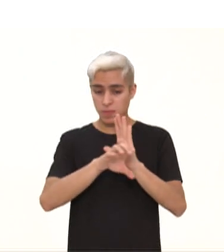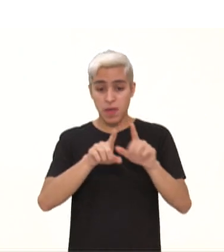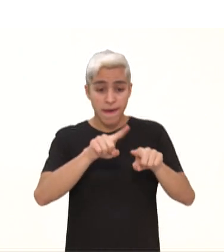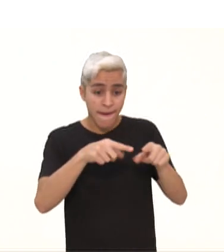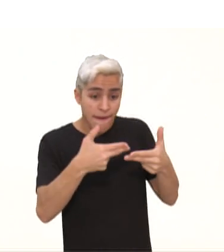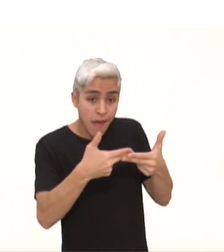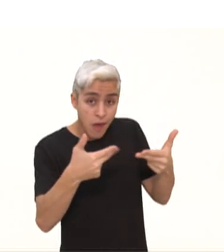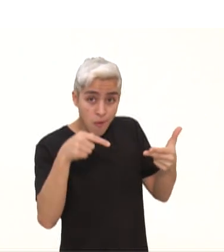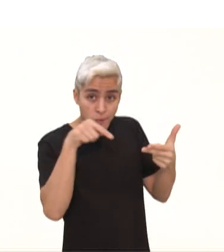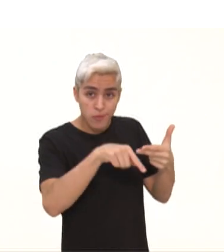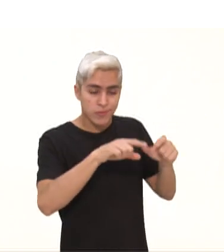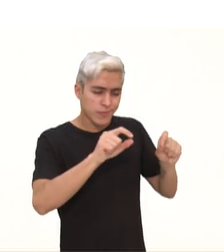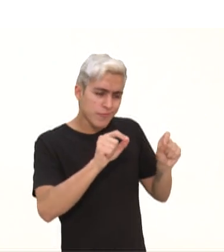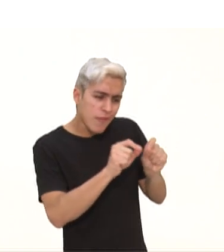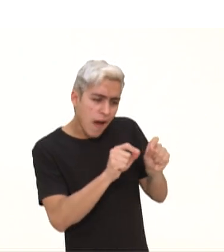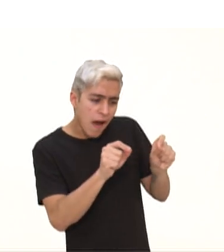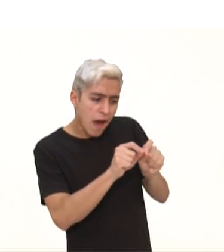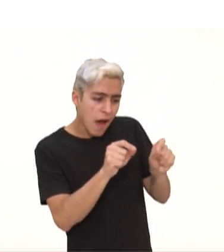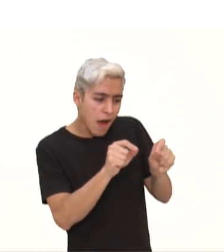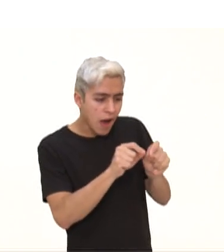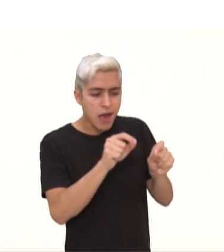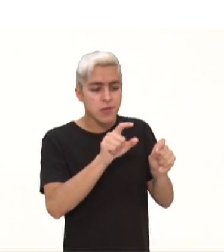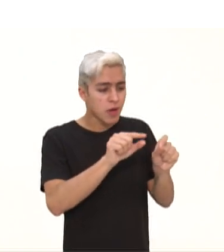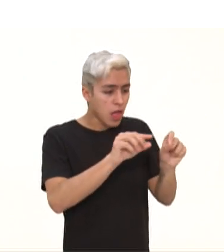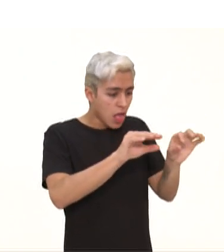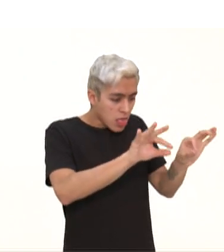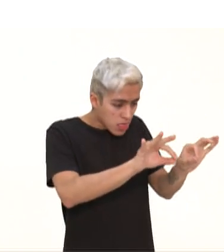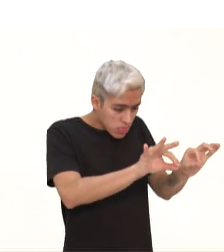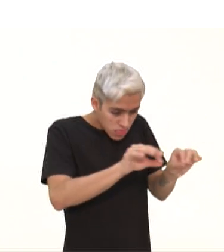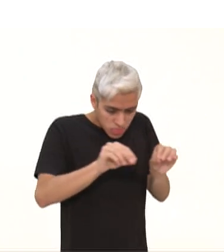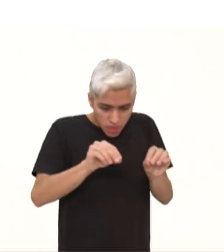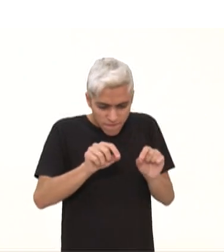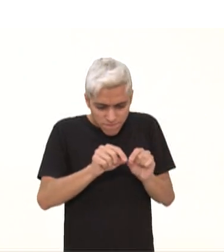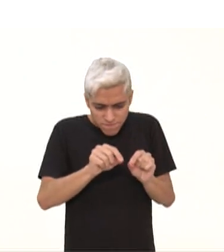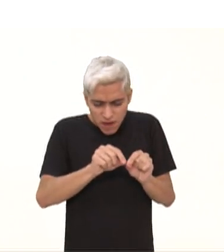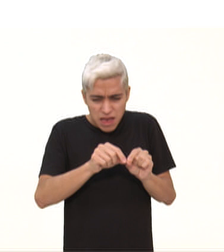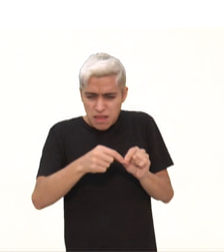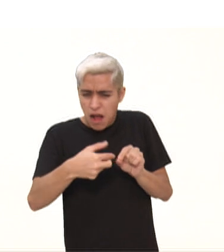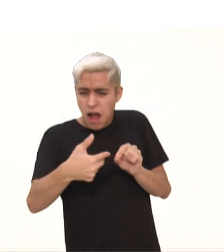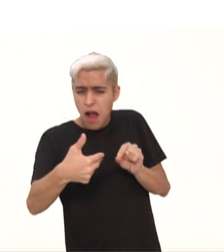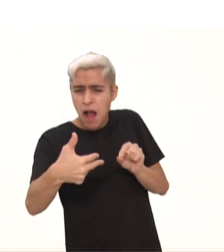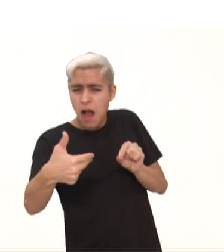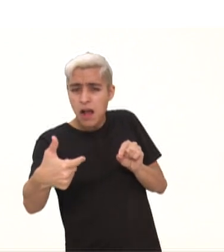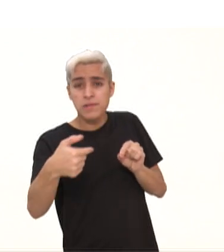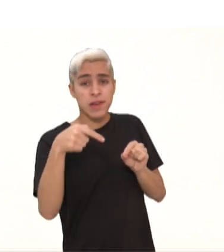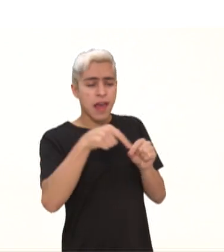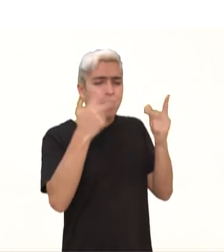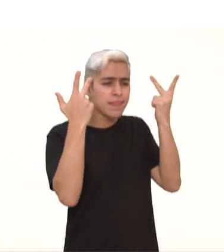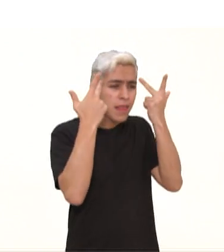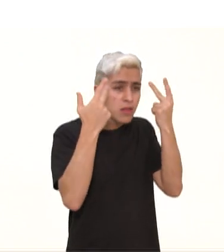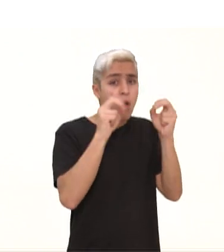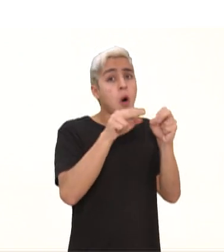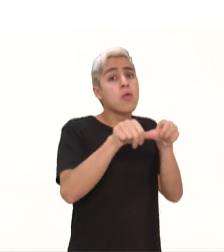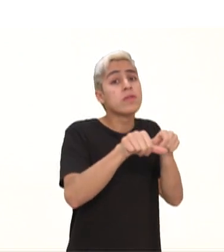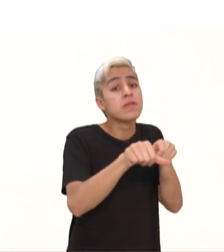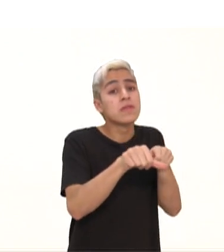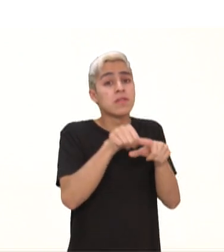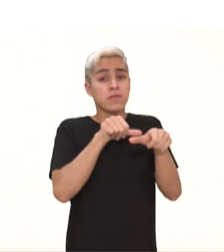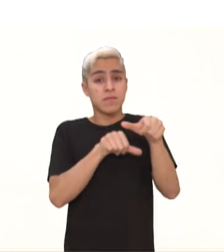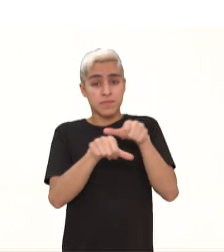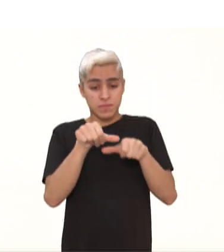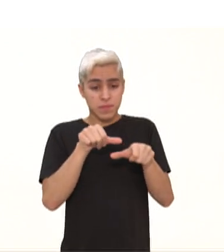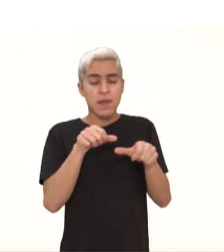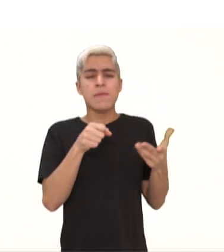Recurso com o qual se fabrica os mais variados bens. É um produto natural ou transformado, usado